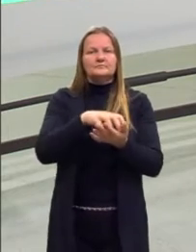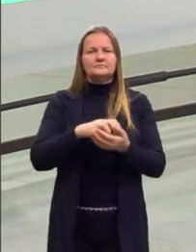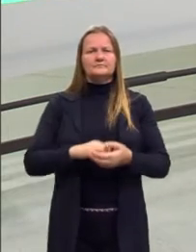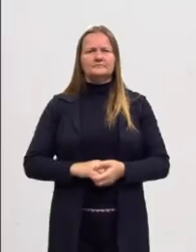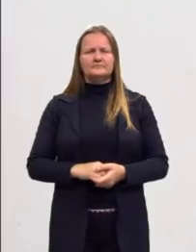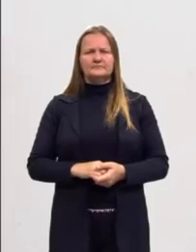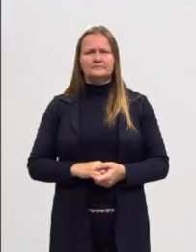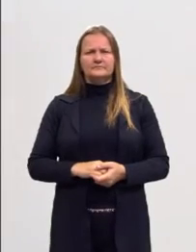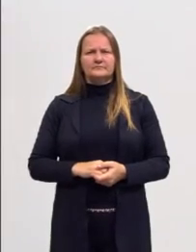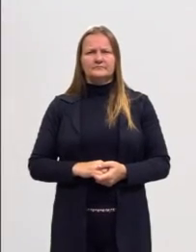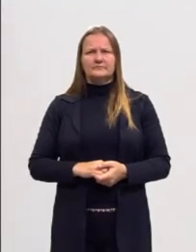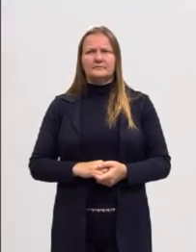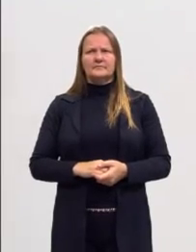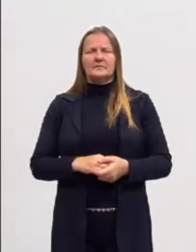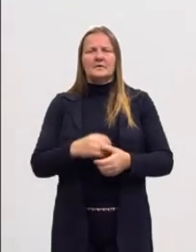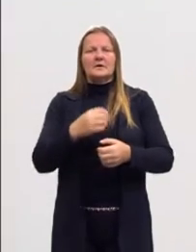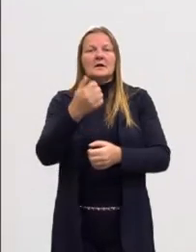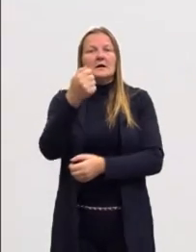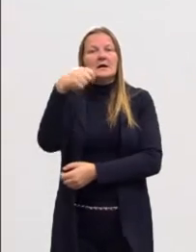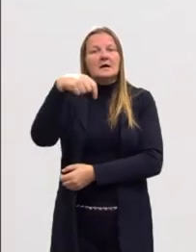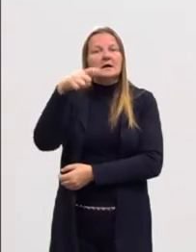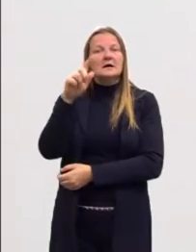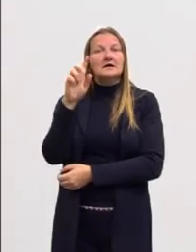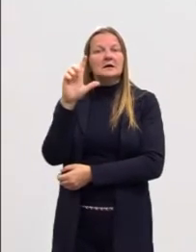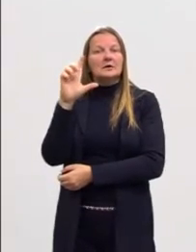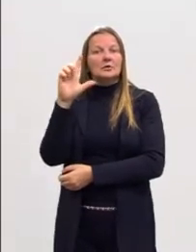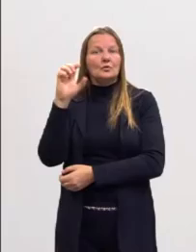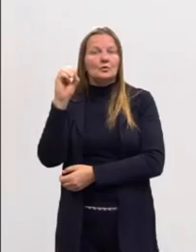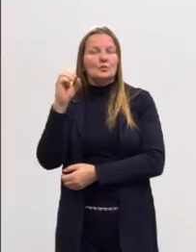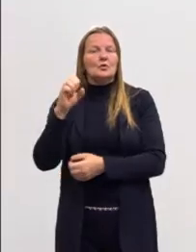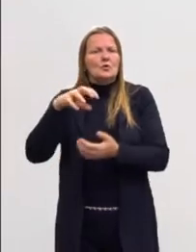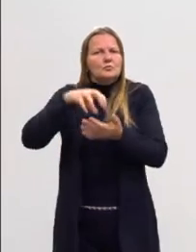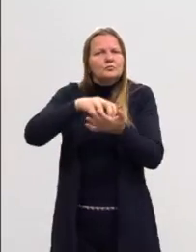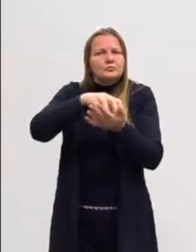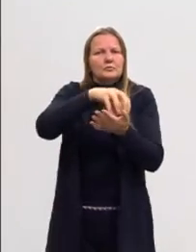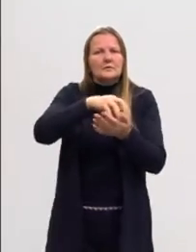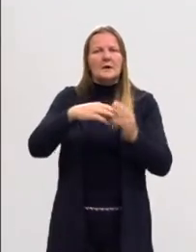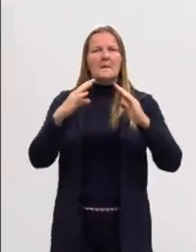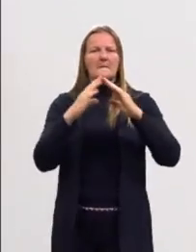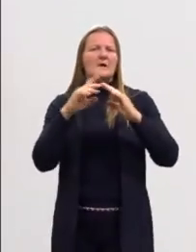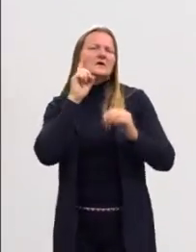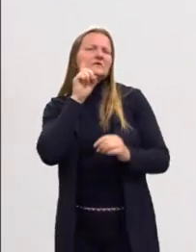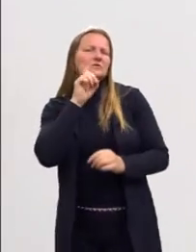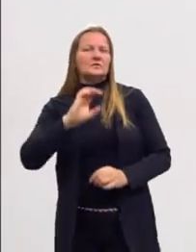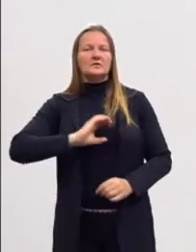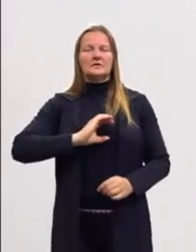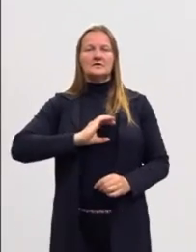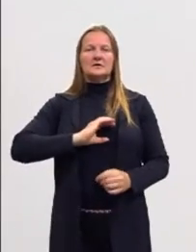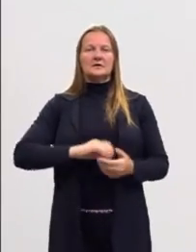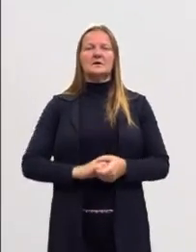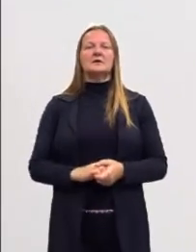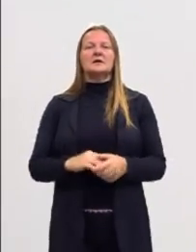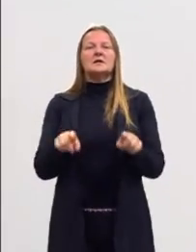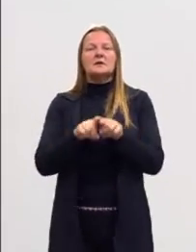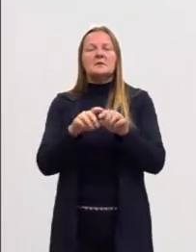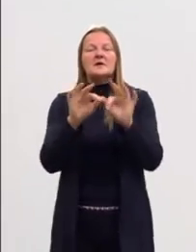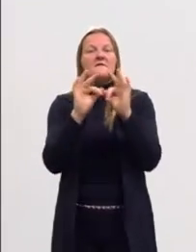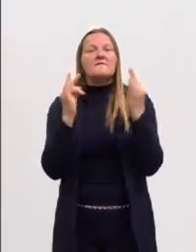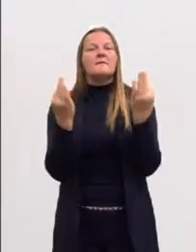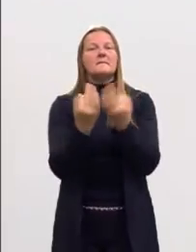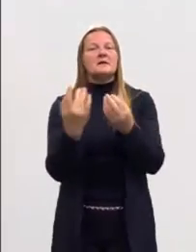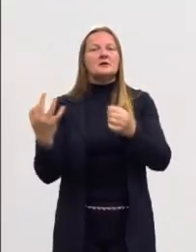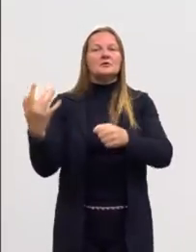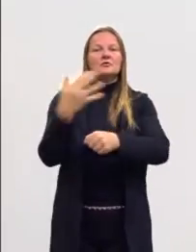as usando sexuais eles vêm para fixar moradia eles vêm para os Estados Unidos Canadá região com a